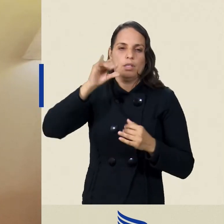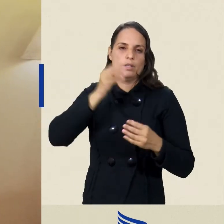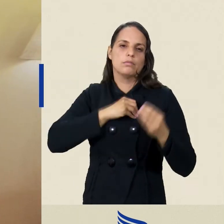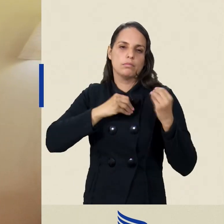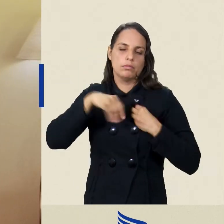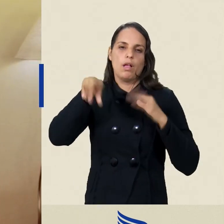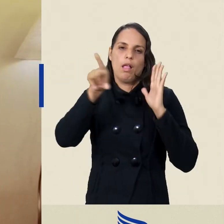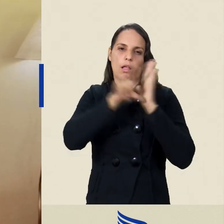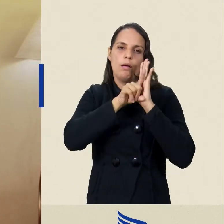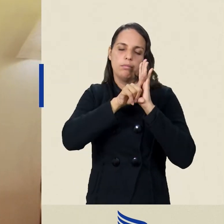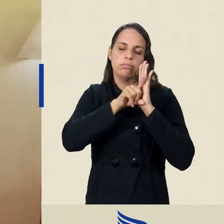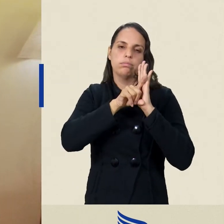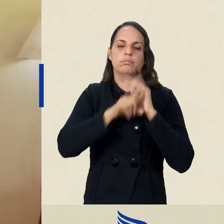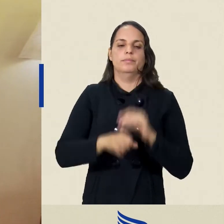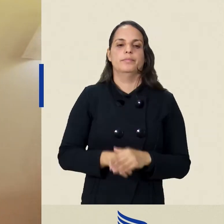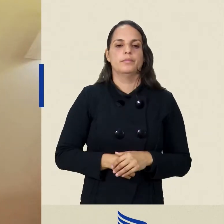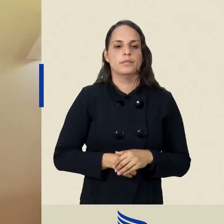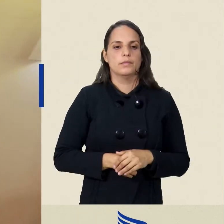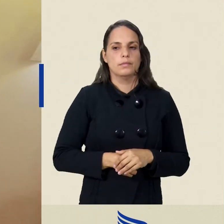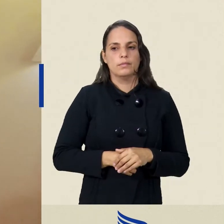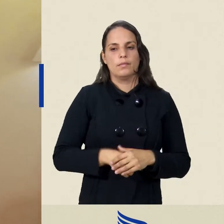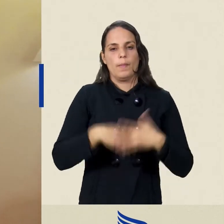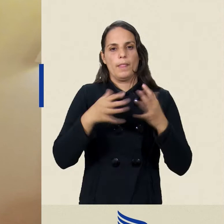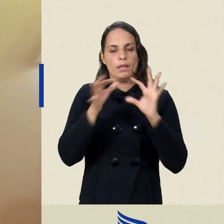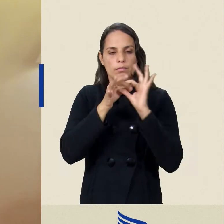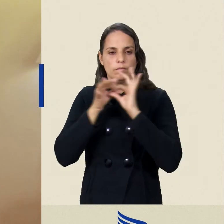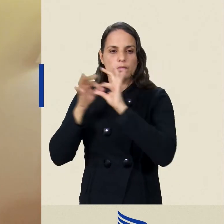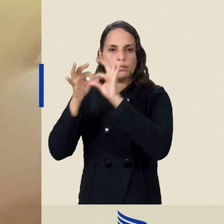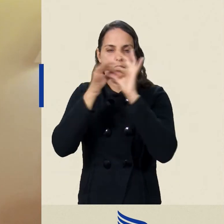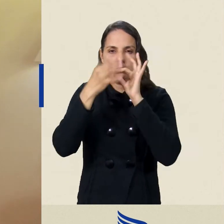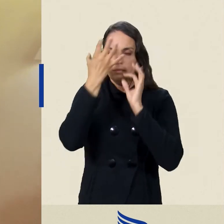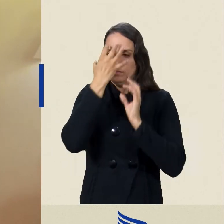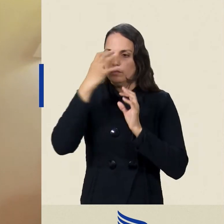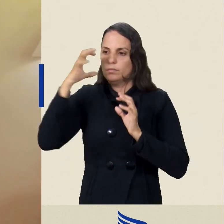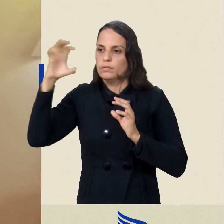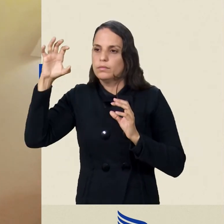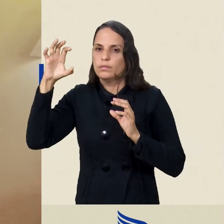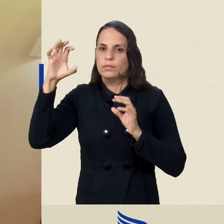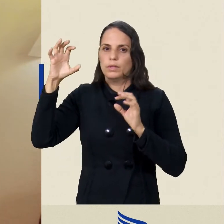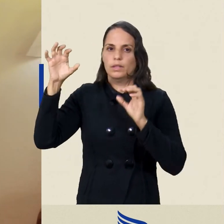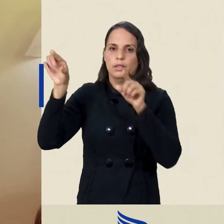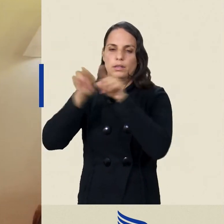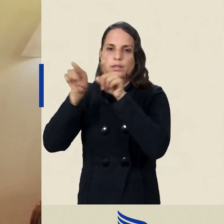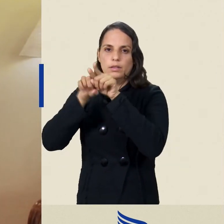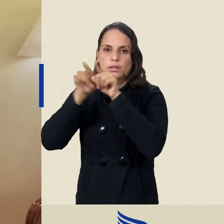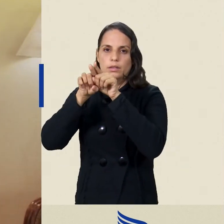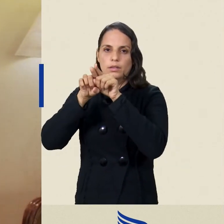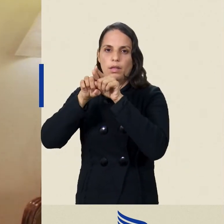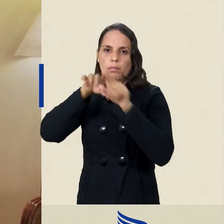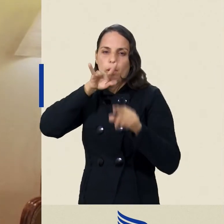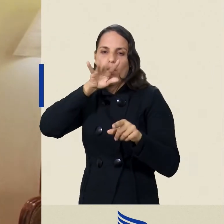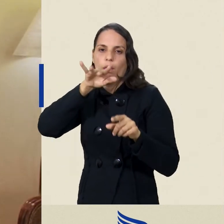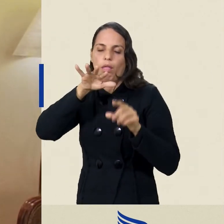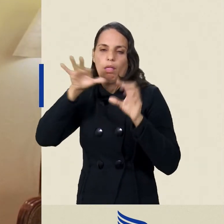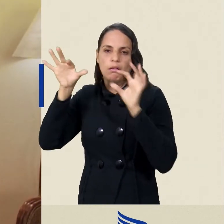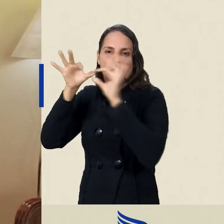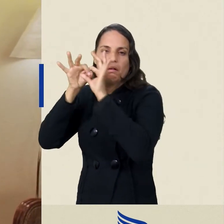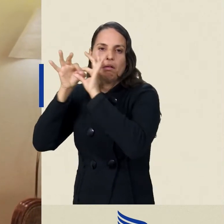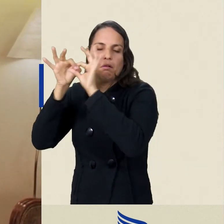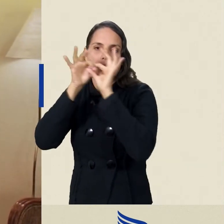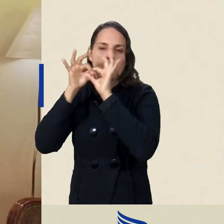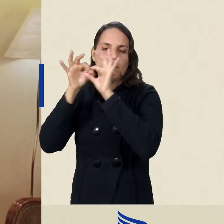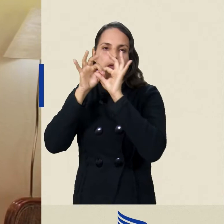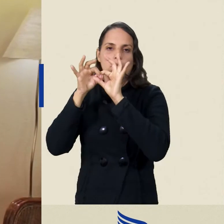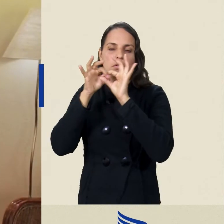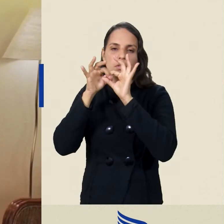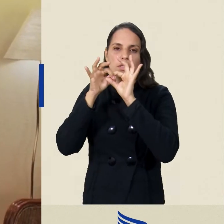de Deus. A união entre a besta e a sua imagem, em propósitos, práticas, na exigência e